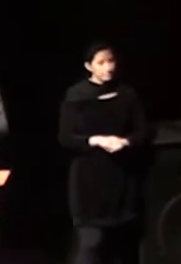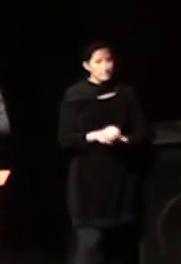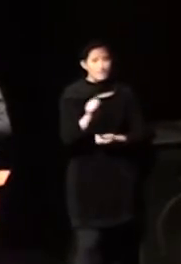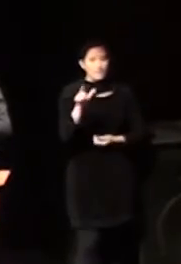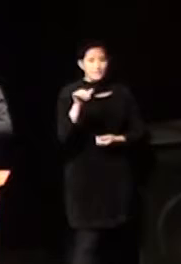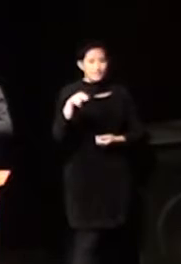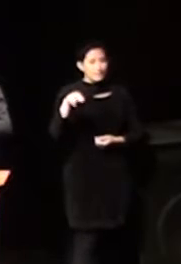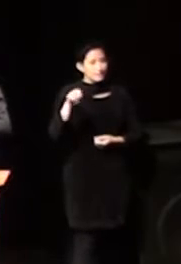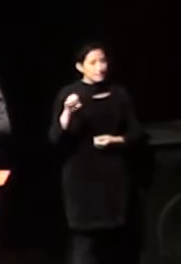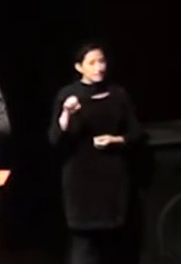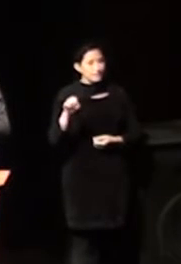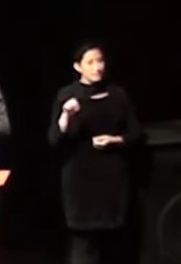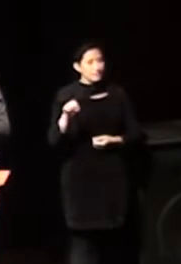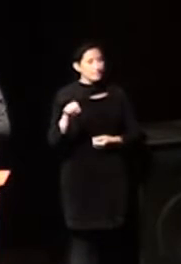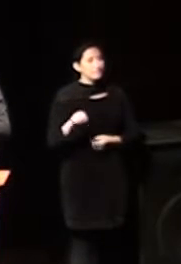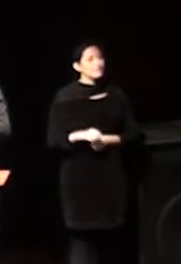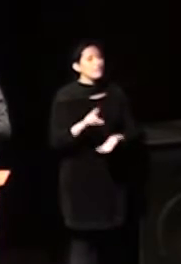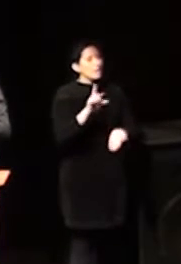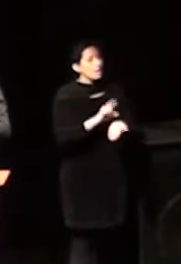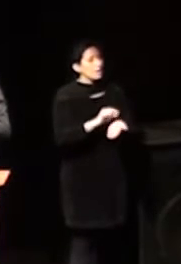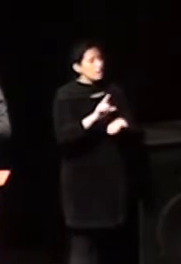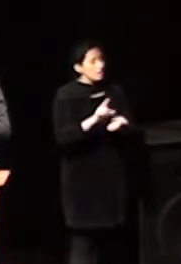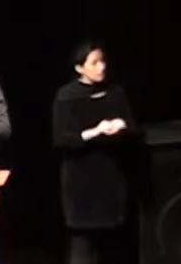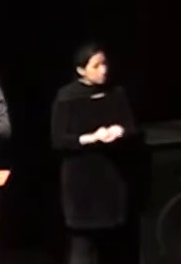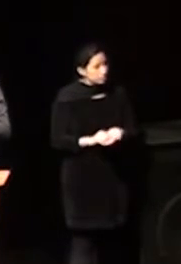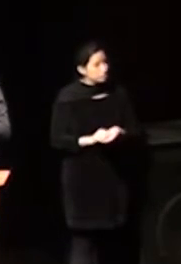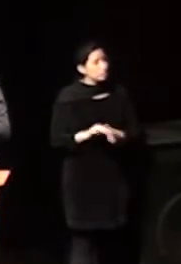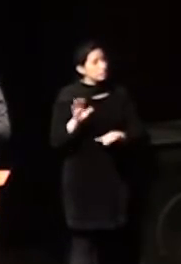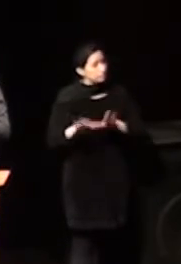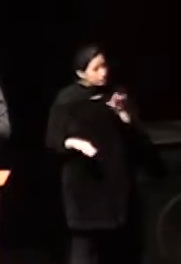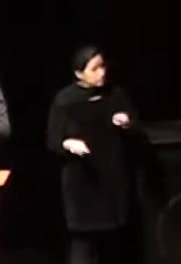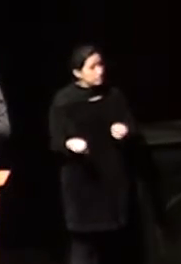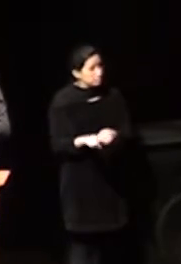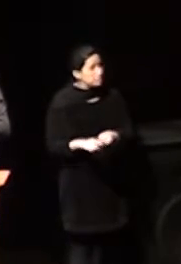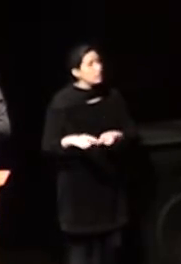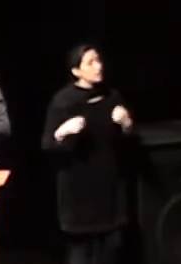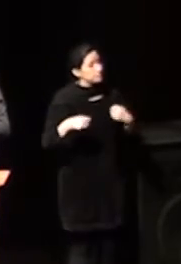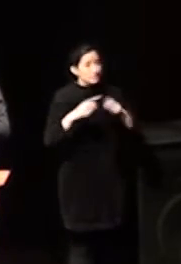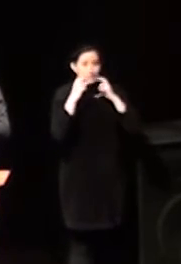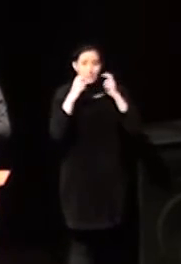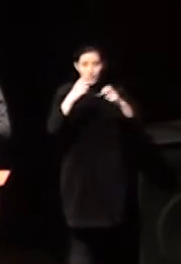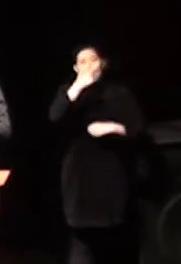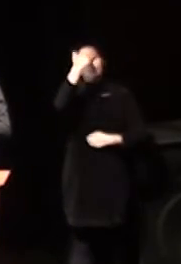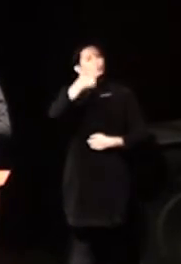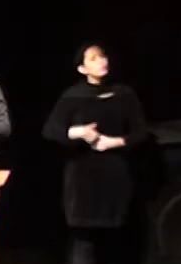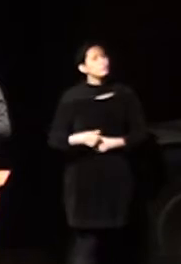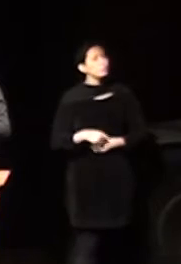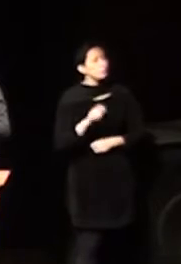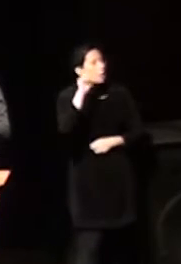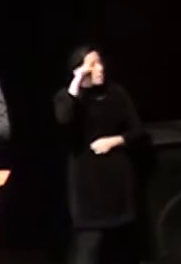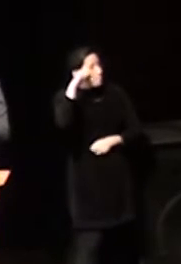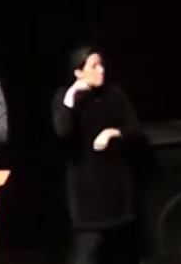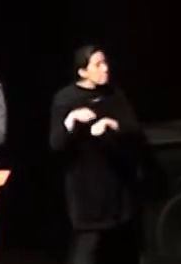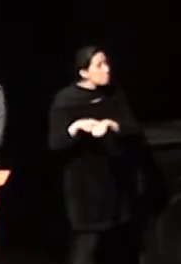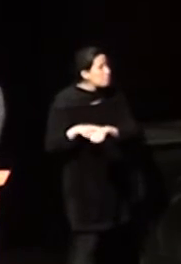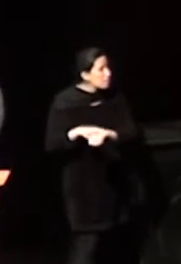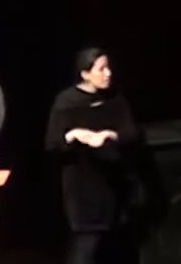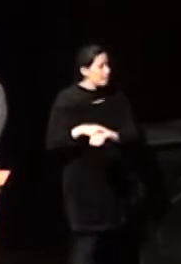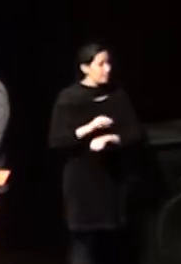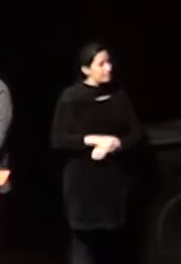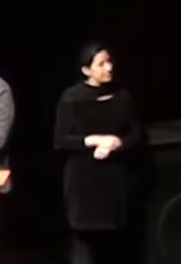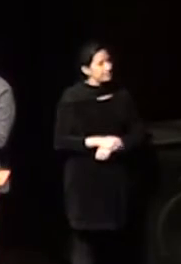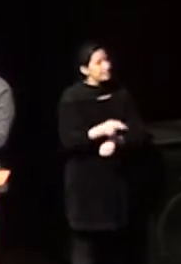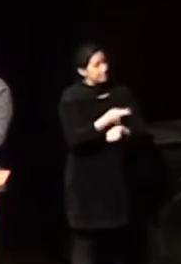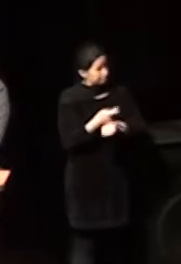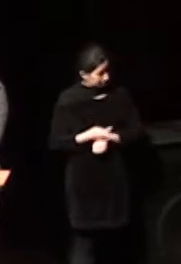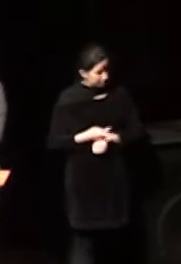Aline Cerzedelo, com o artigo Talvez Também Tenhamos Que Gritar, Eu Sou Neguinha. Receberá o prêmio pela mão do